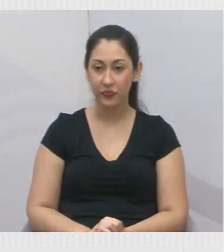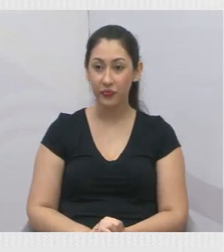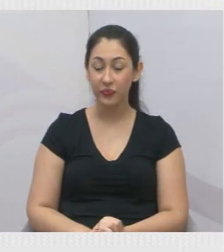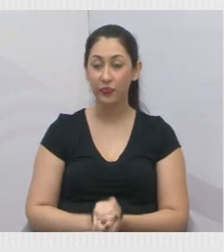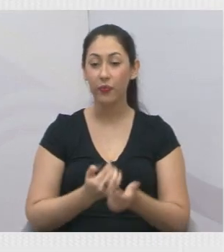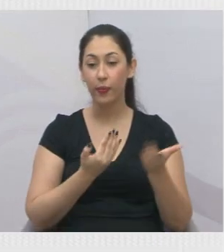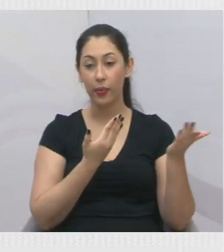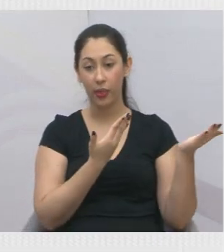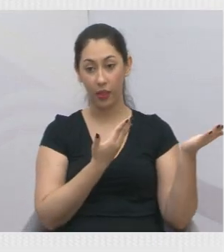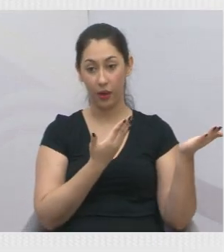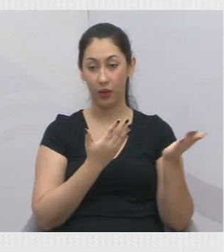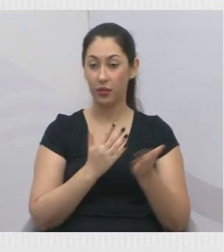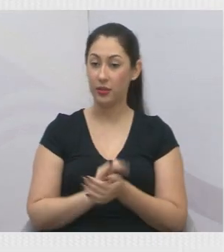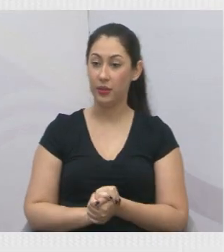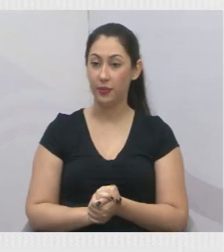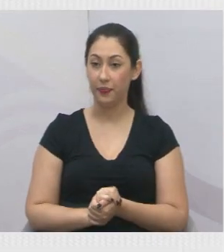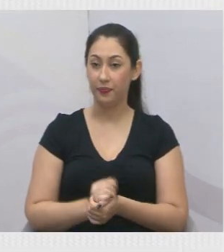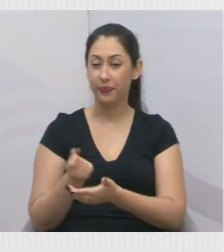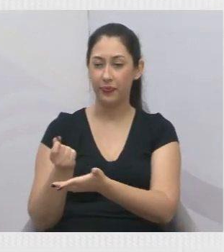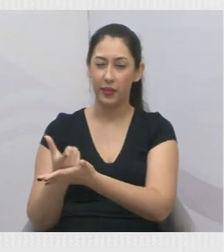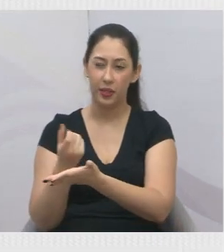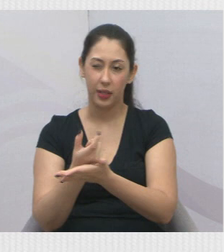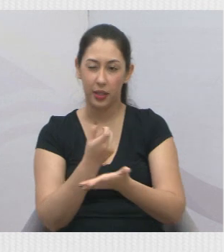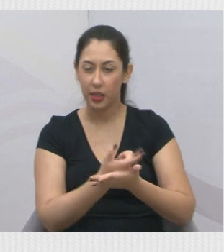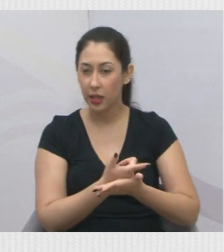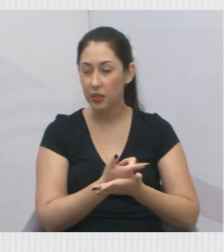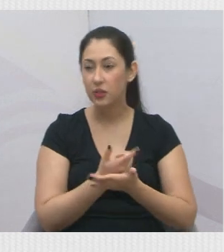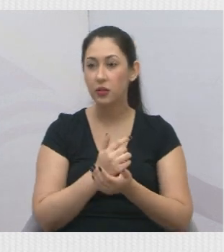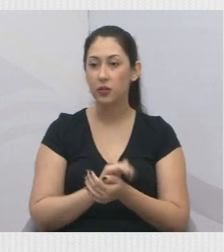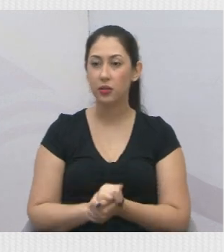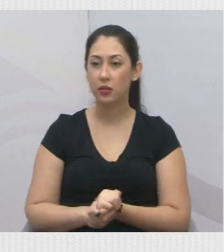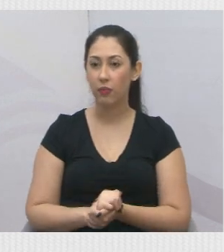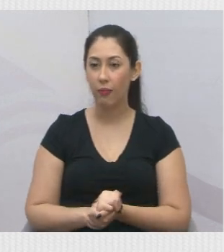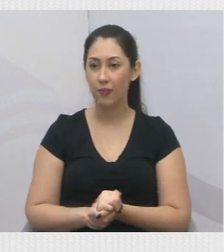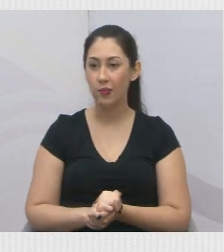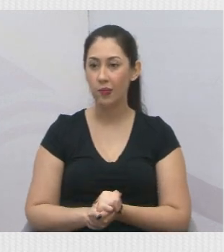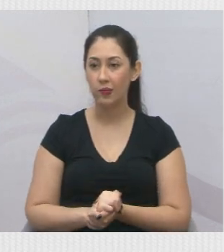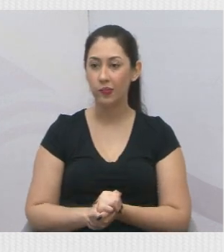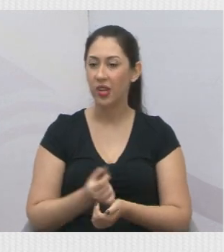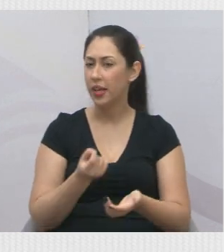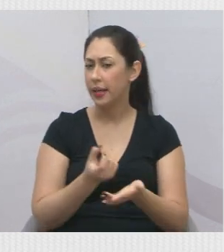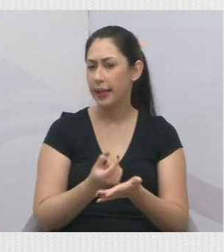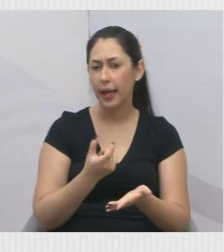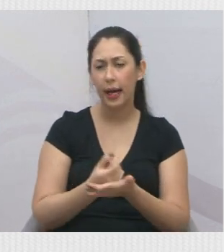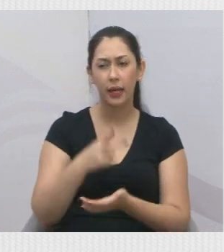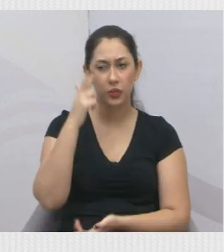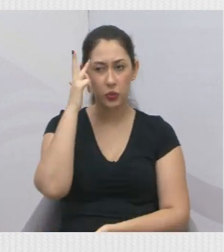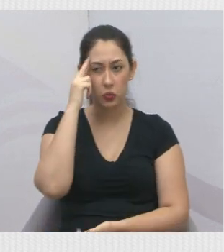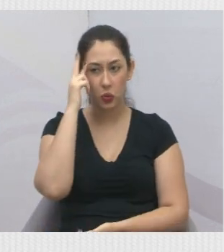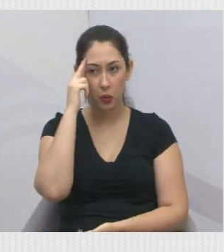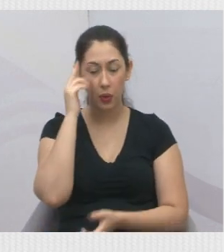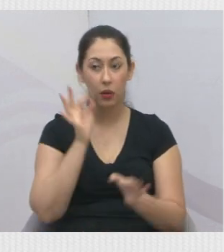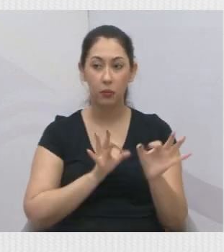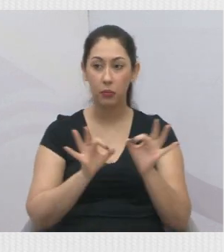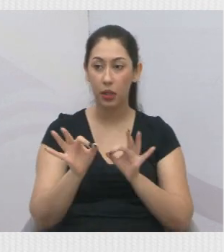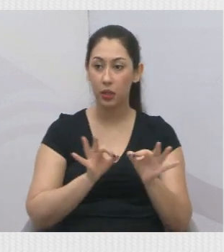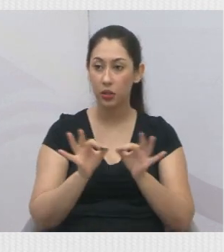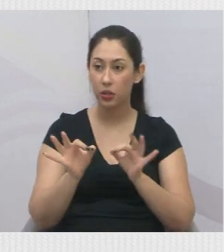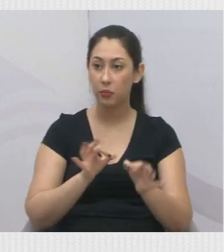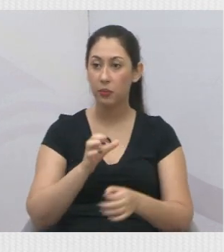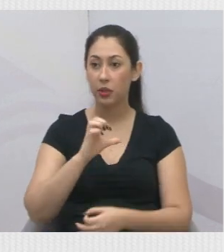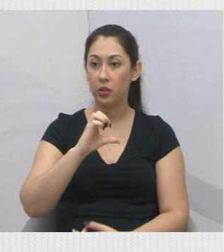Aqui, gastos, despesas correntes com o pessoal, despesas correntes previstas no orçamento de 21,